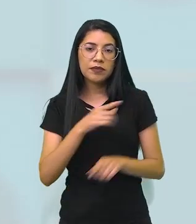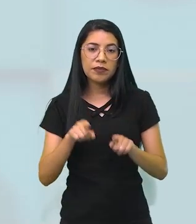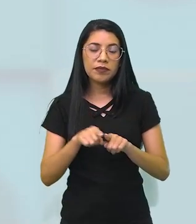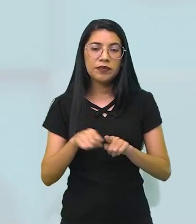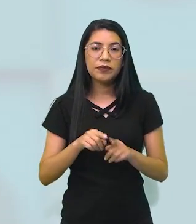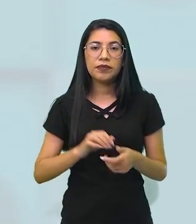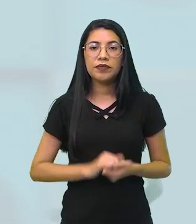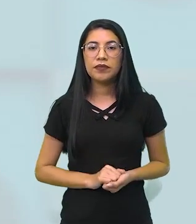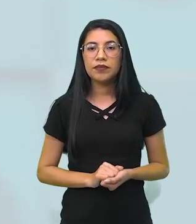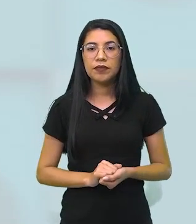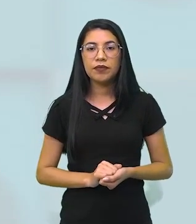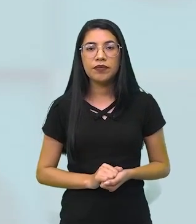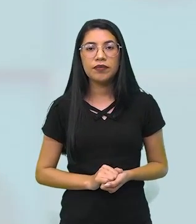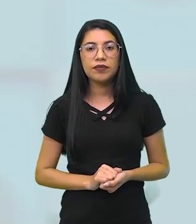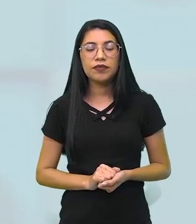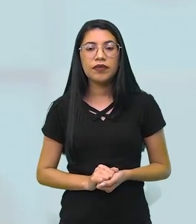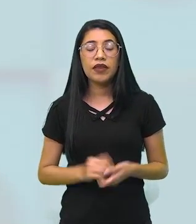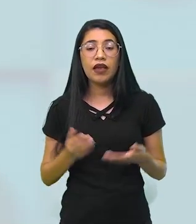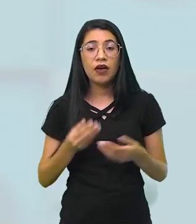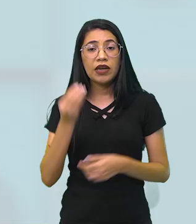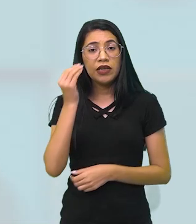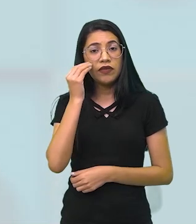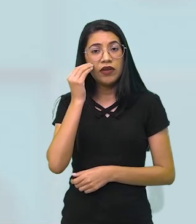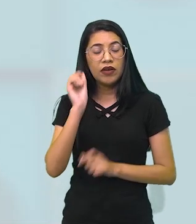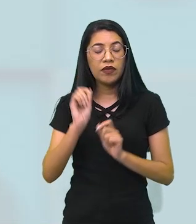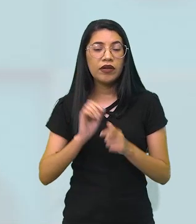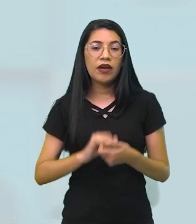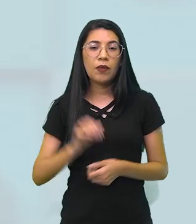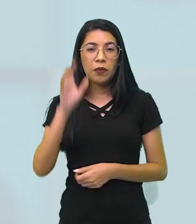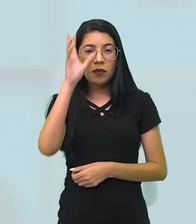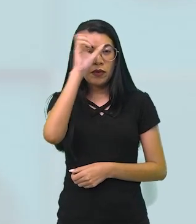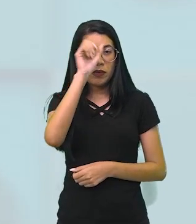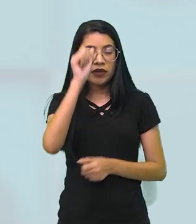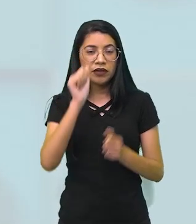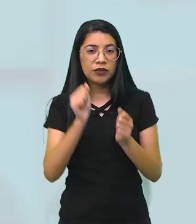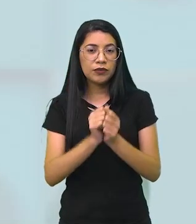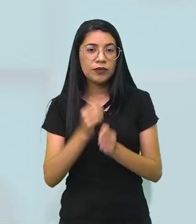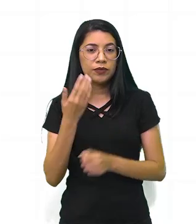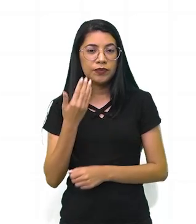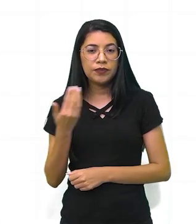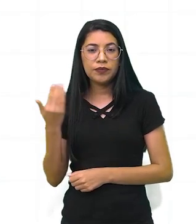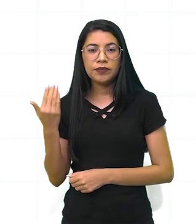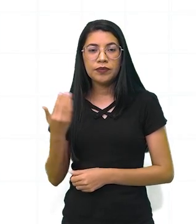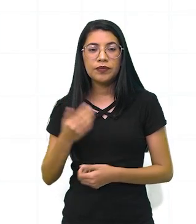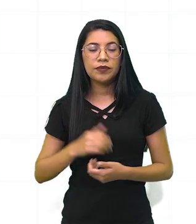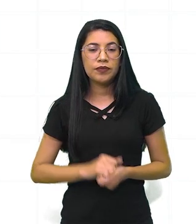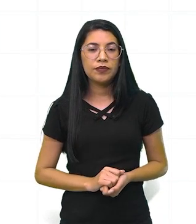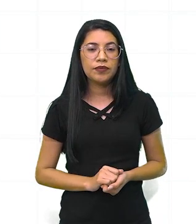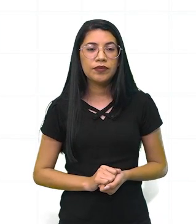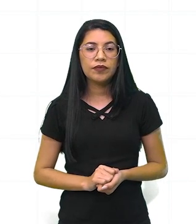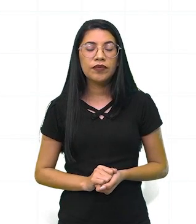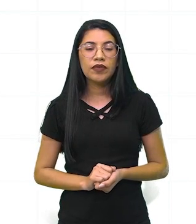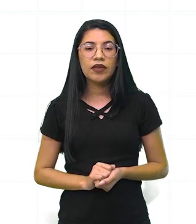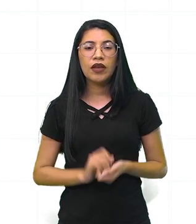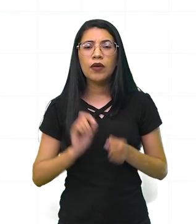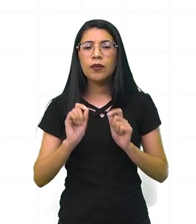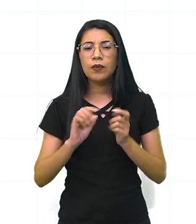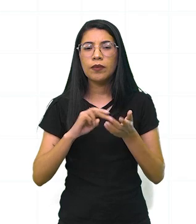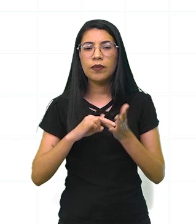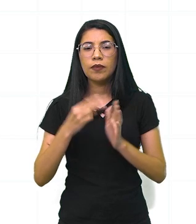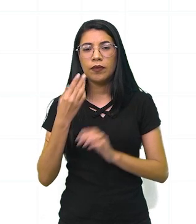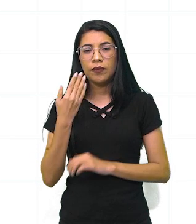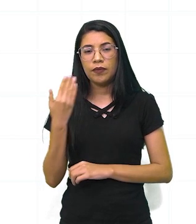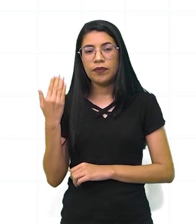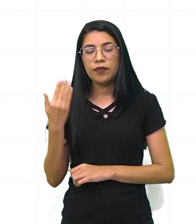uma olhadinha aí no aprender juntos que eu trouxe para vocês tá olha só acompanhe comigo o que que é então